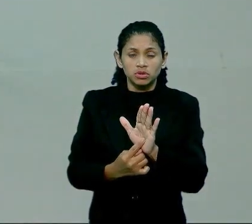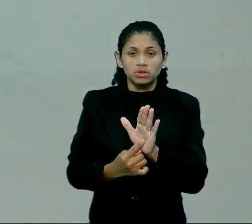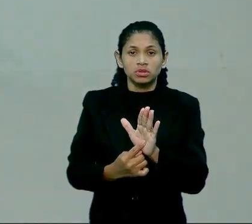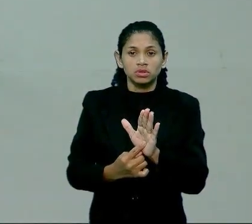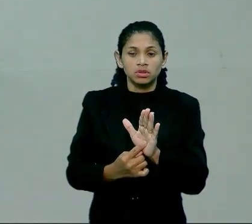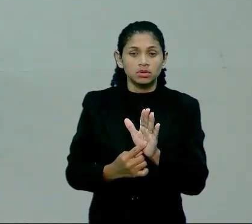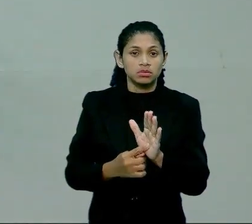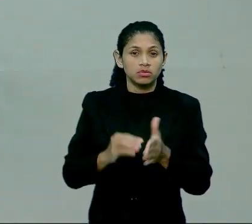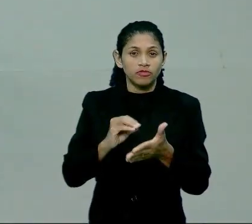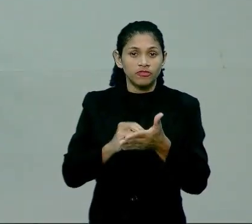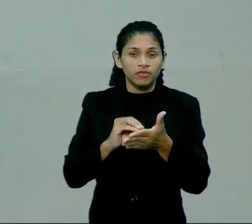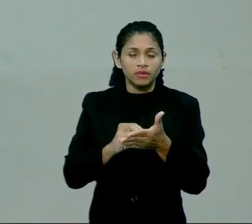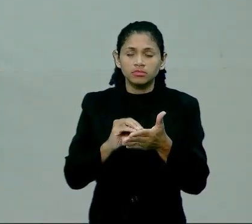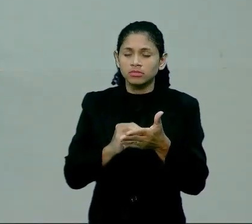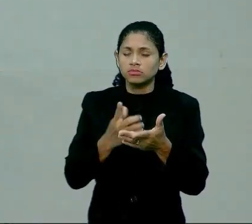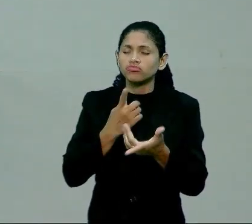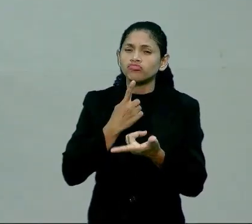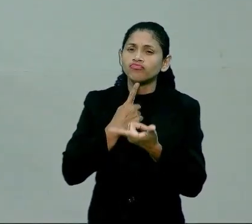corpo.